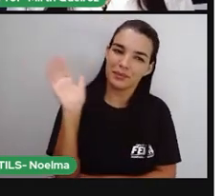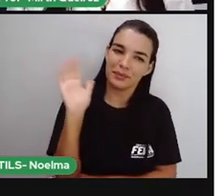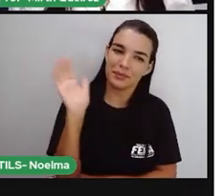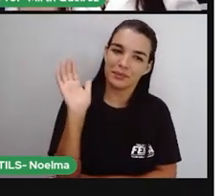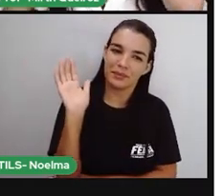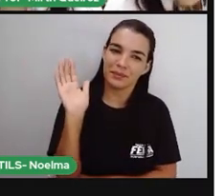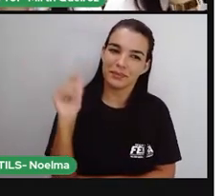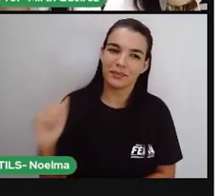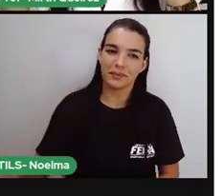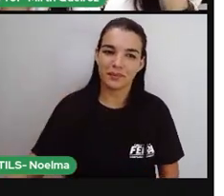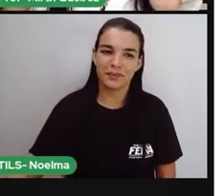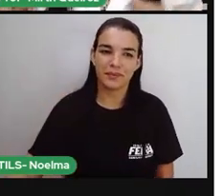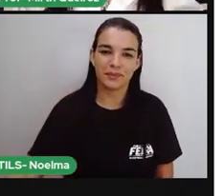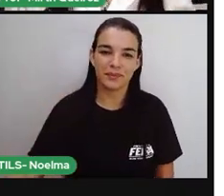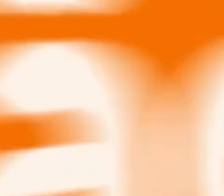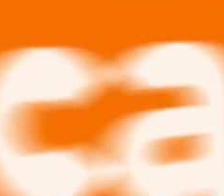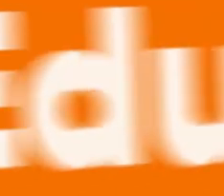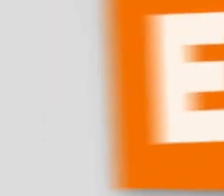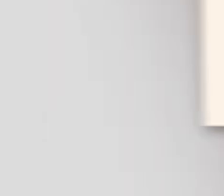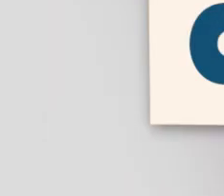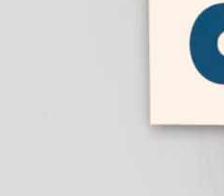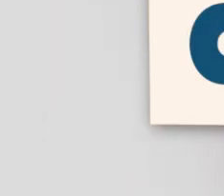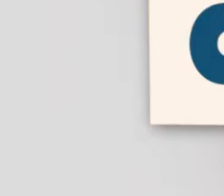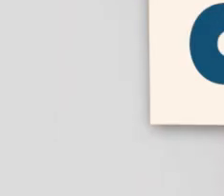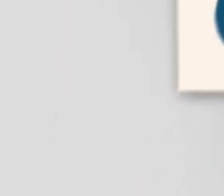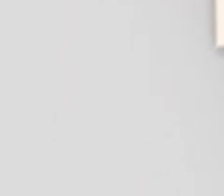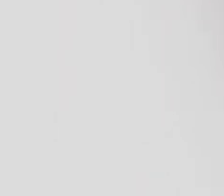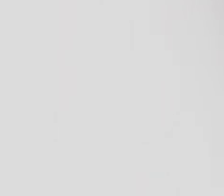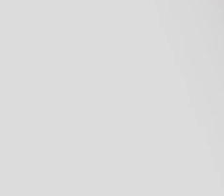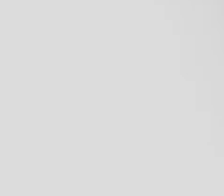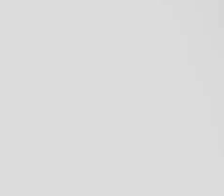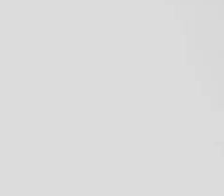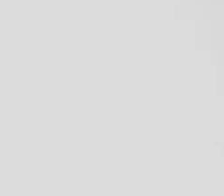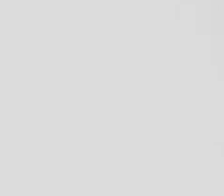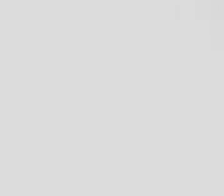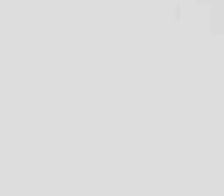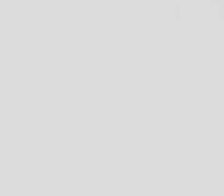aula. Tchau, tchau! Tchau, tchau!